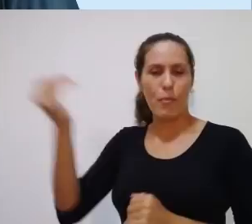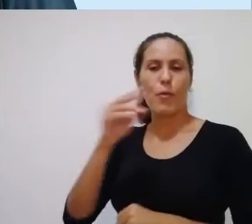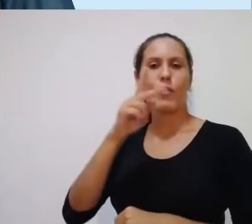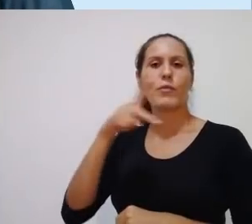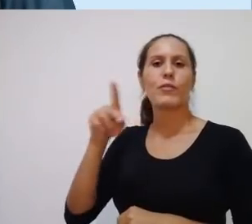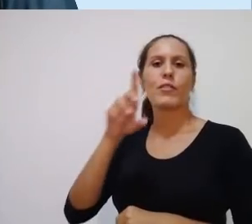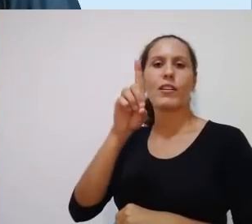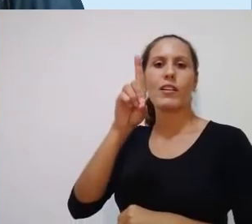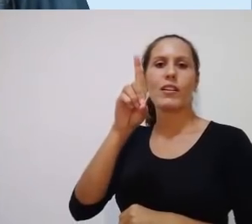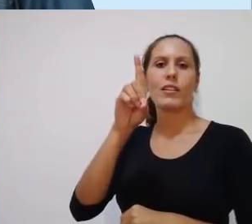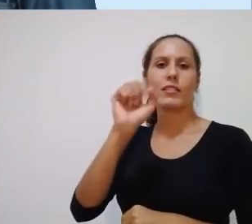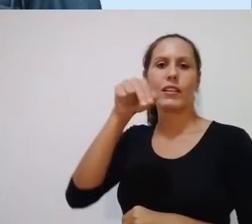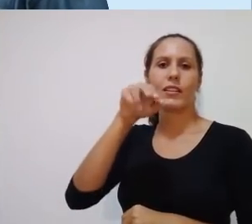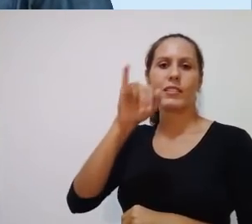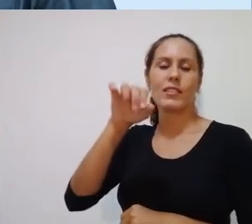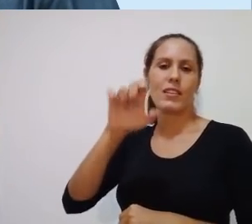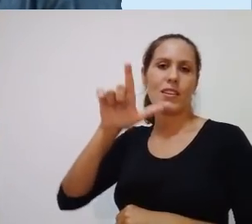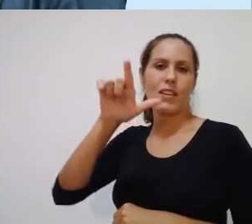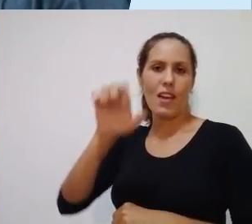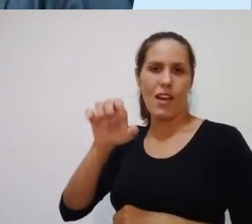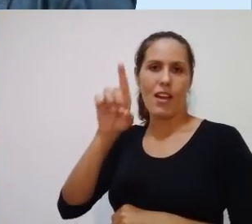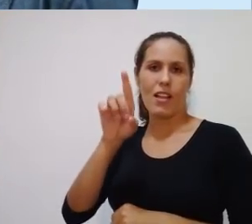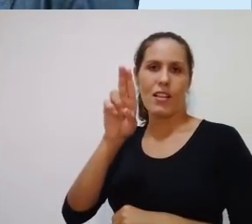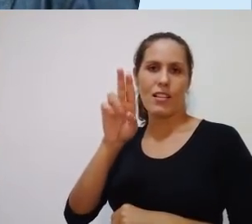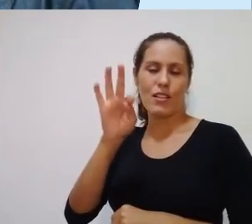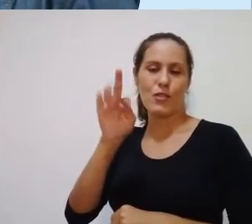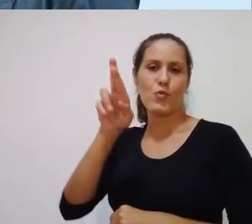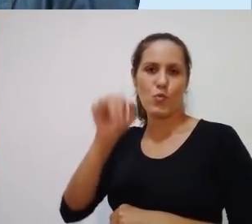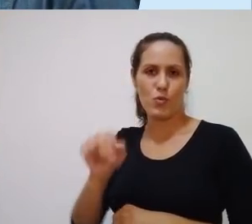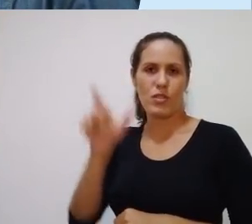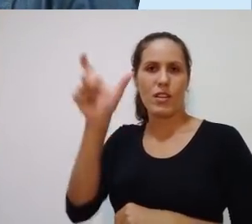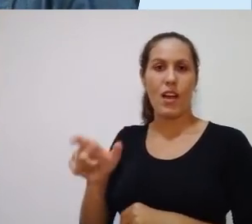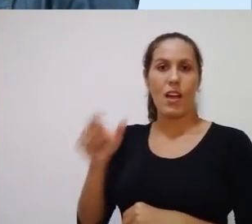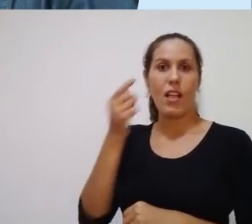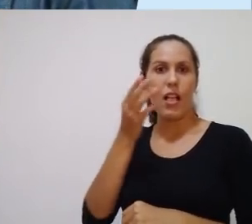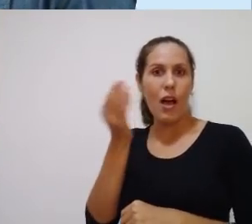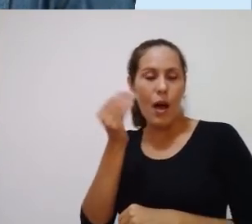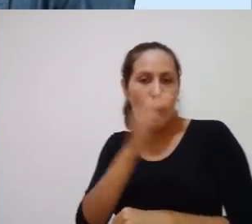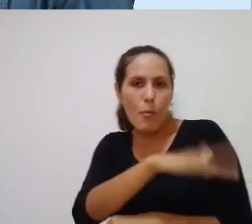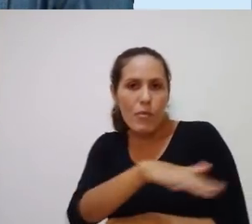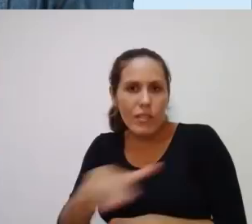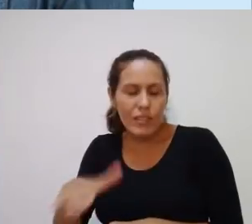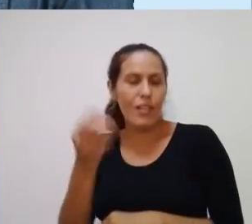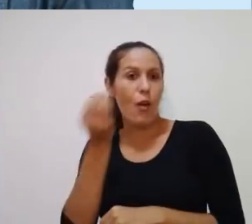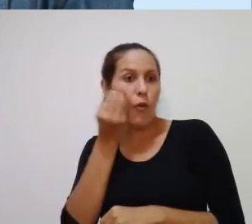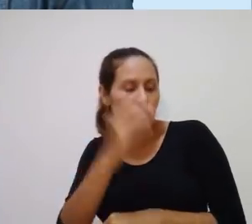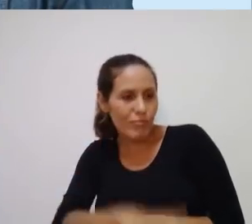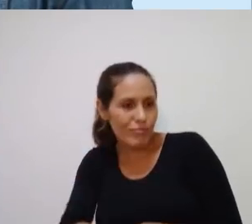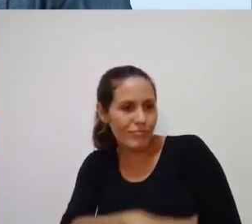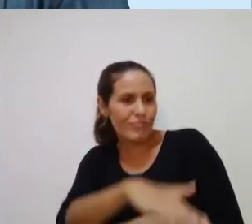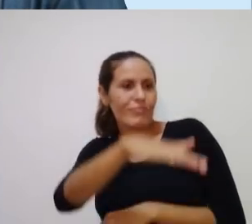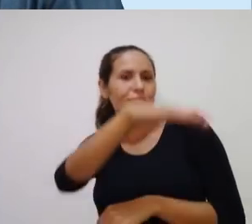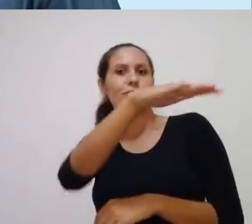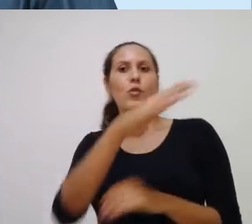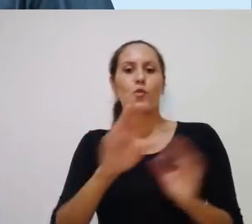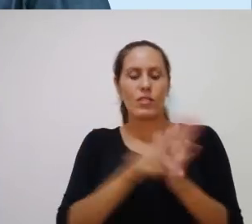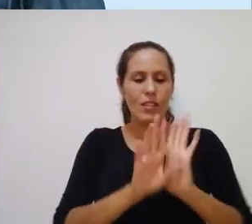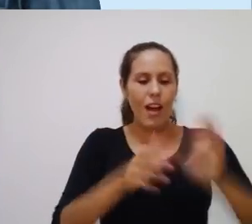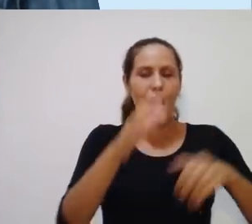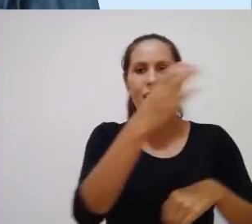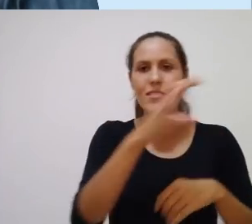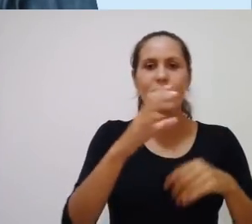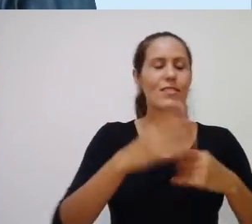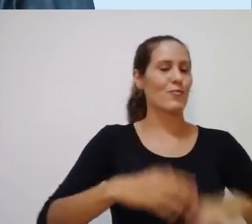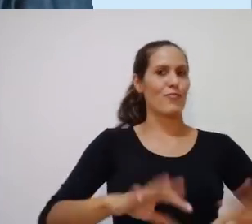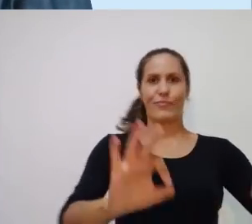Daniele Dutra, uma menina que eu vi crescer hoje, uma mulher na ciência magnífica, porque